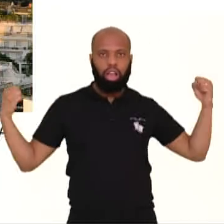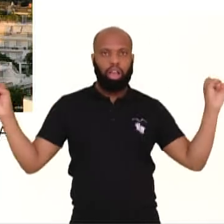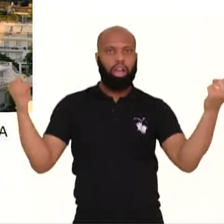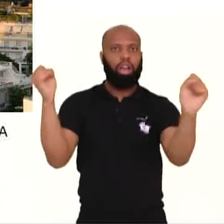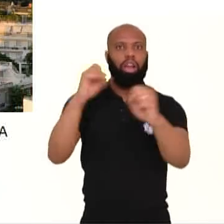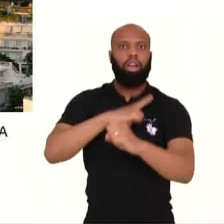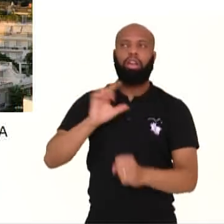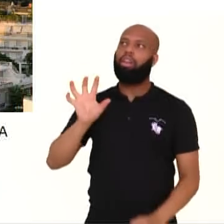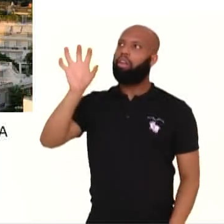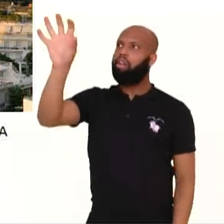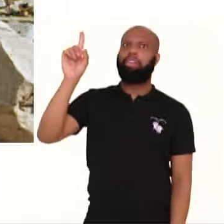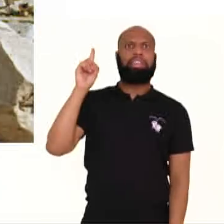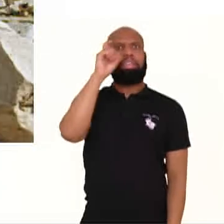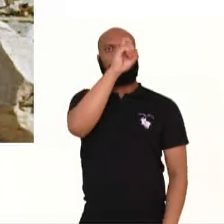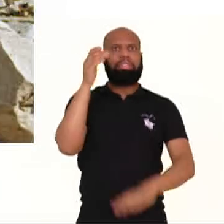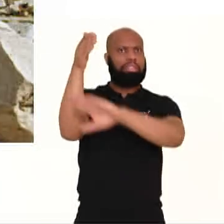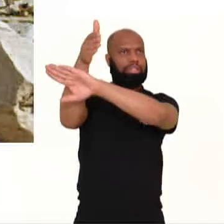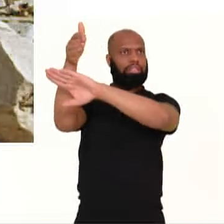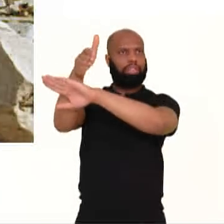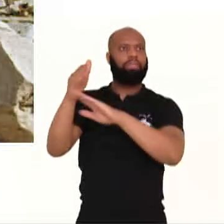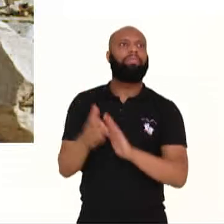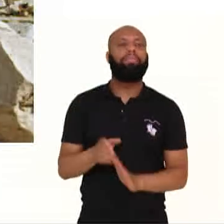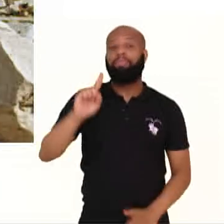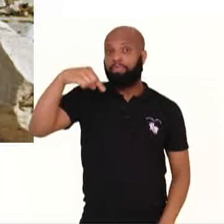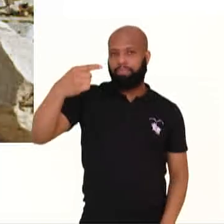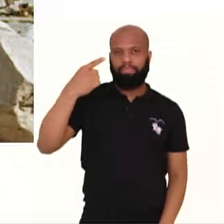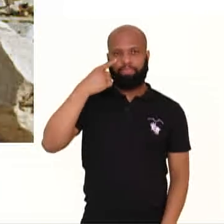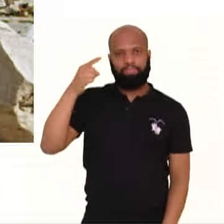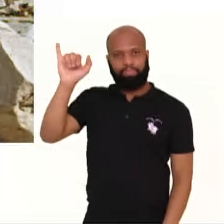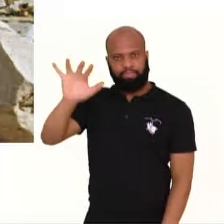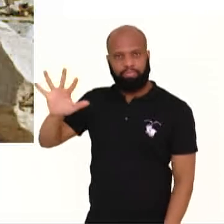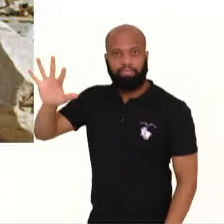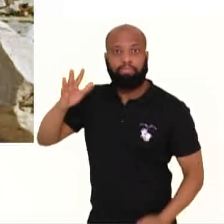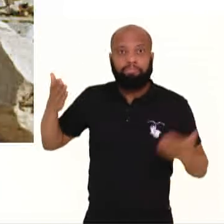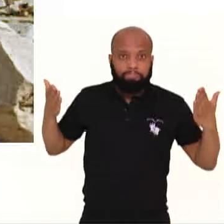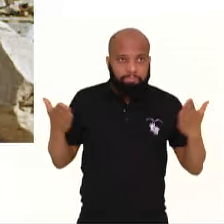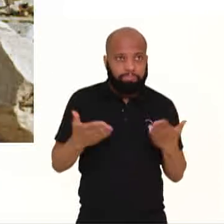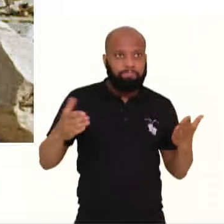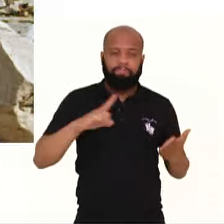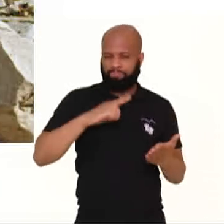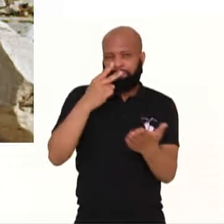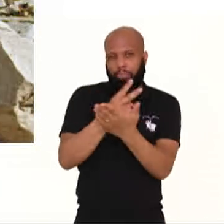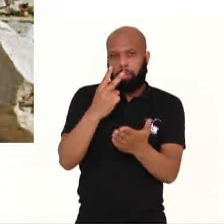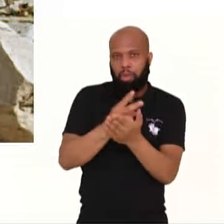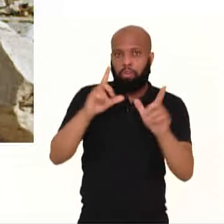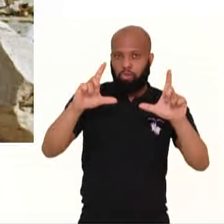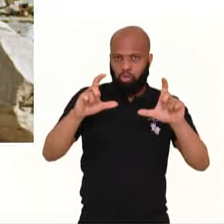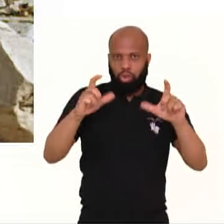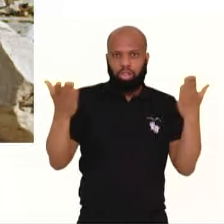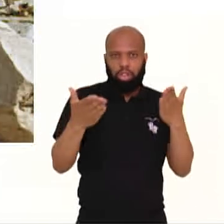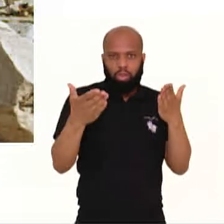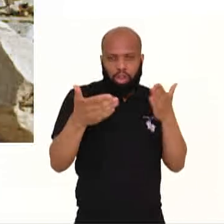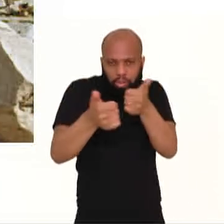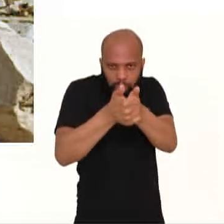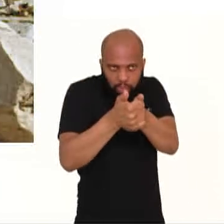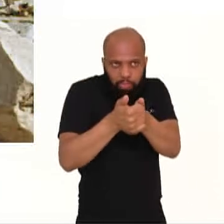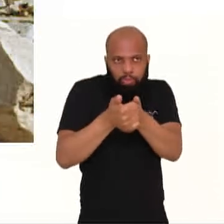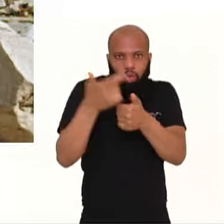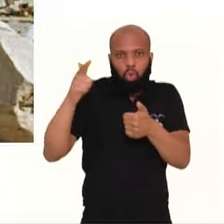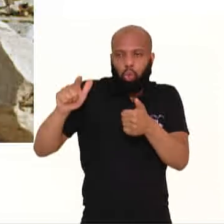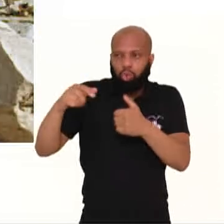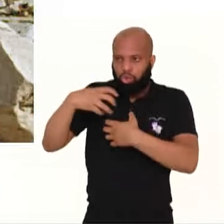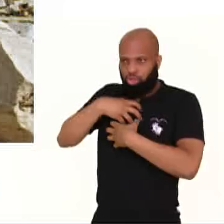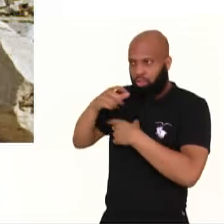de tão difícil acesso. Na próxima imagem, você tem a mesma fotografia de mais perto, né? É um outro